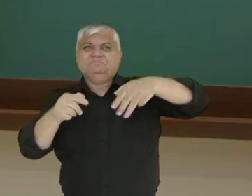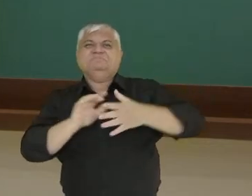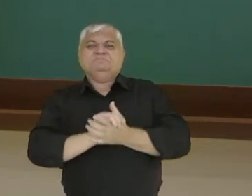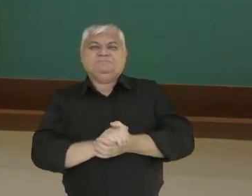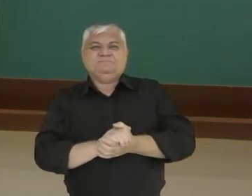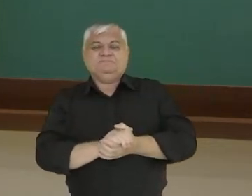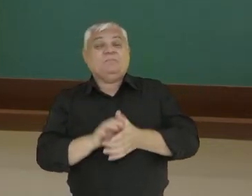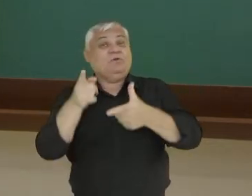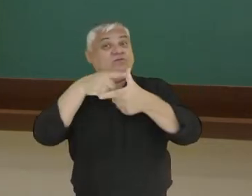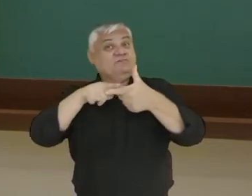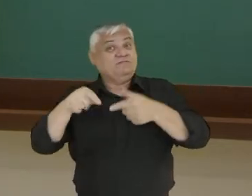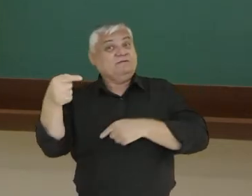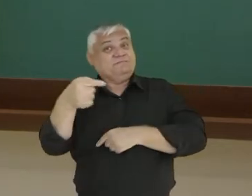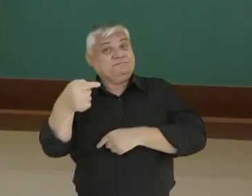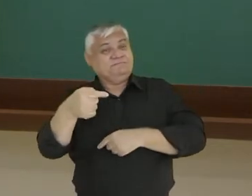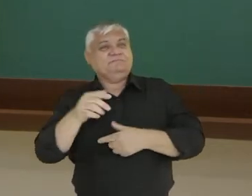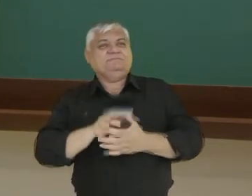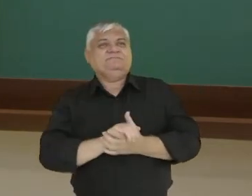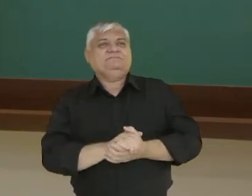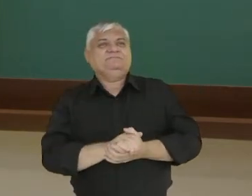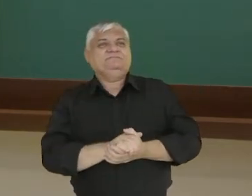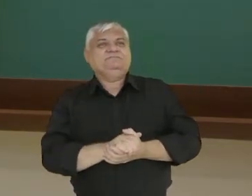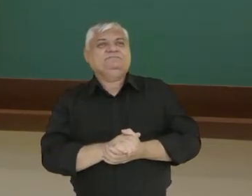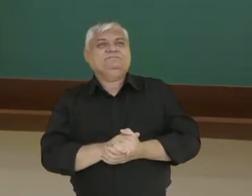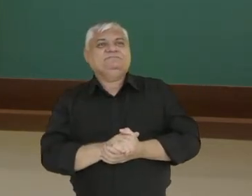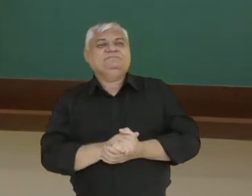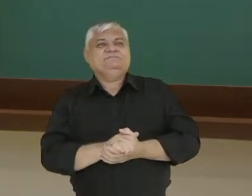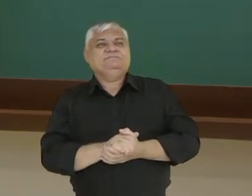subtraído, né, com o sinal de menos.